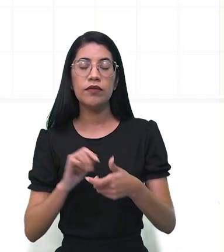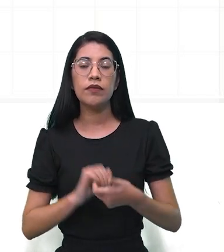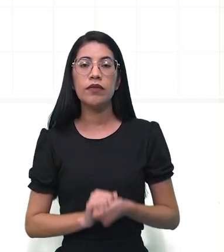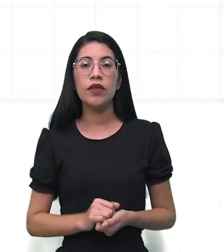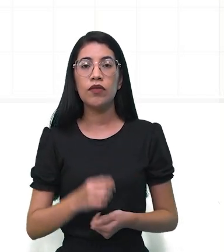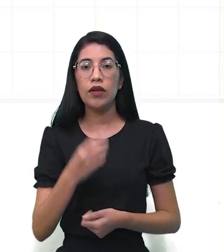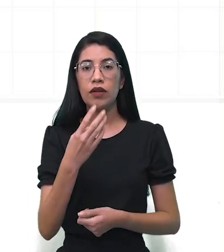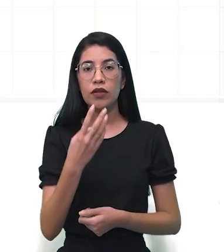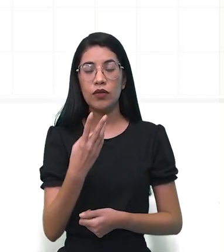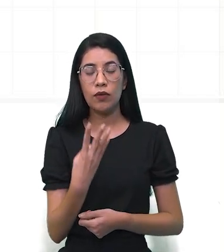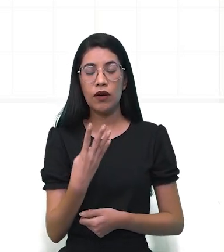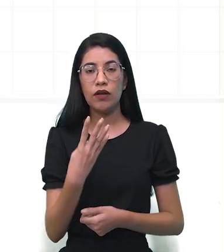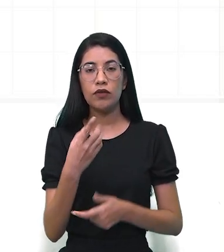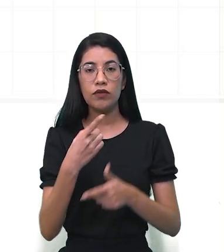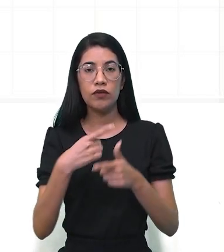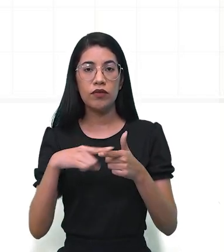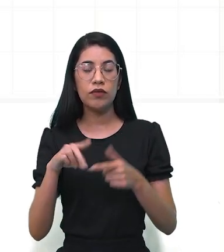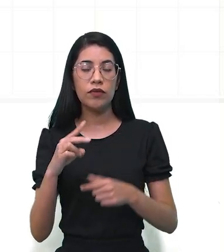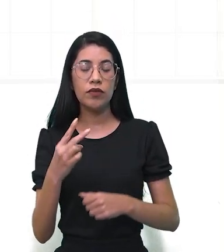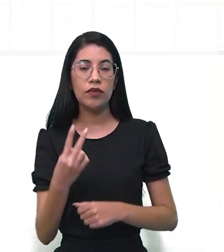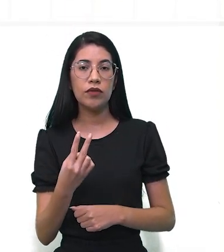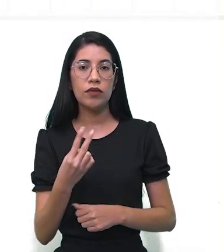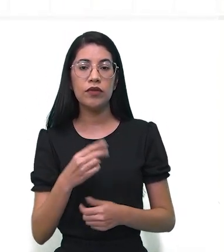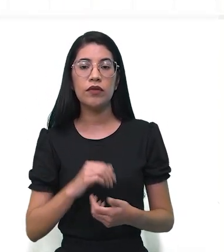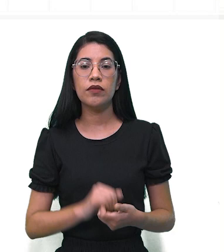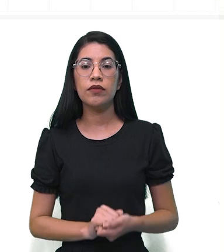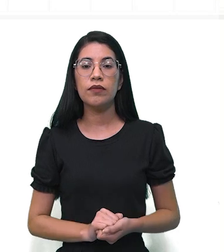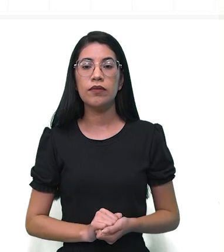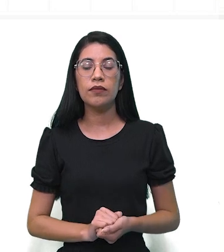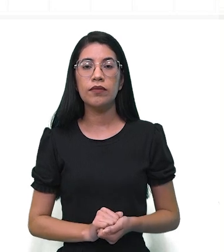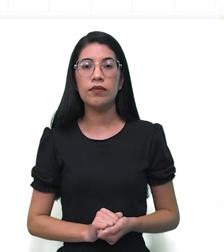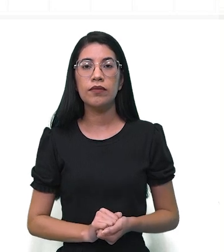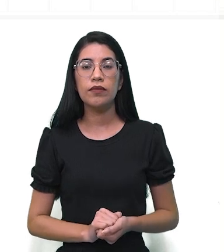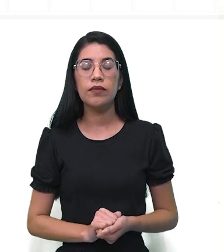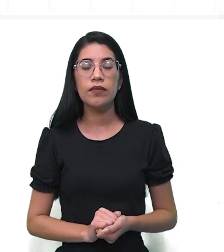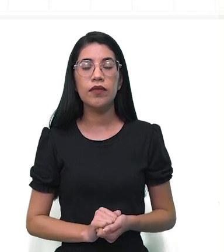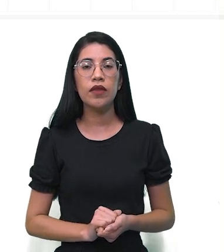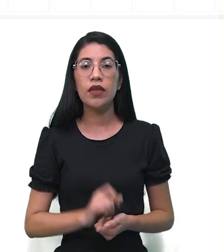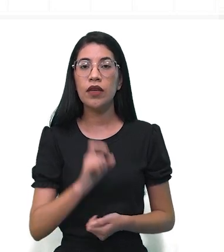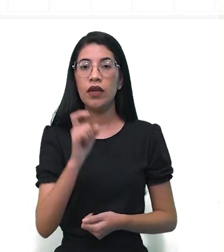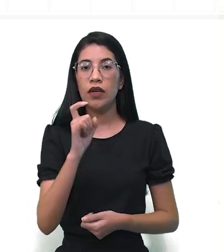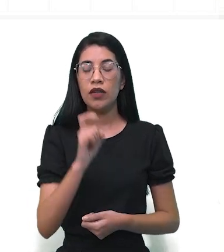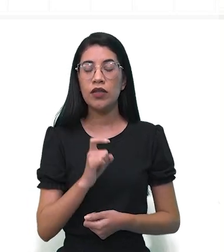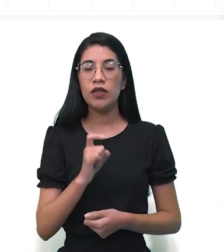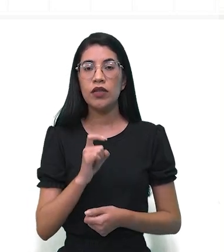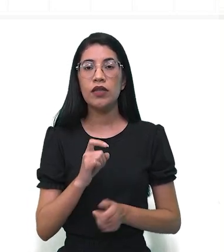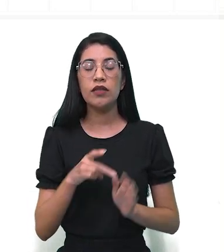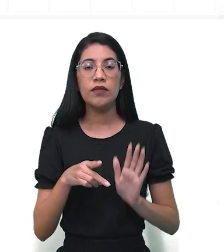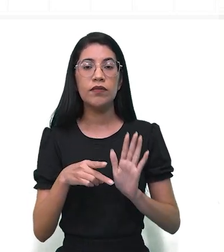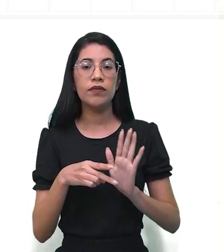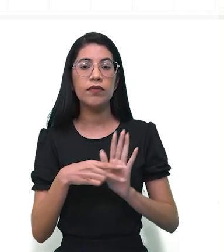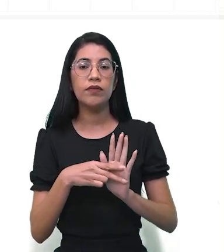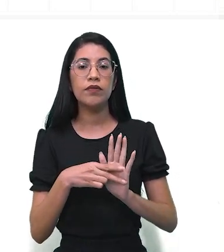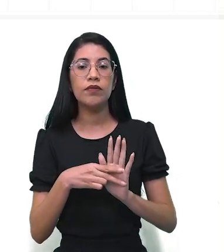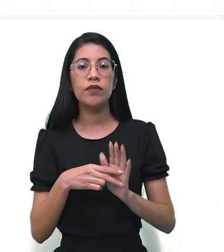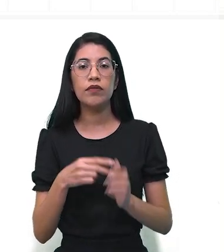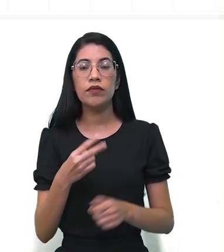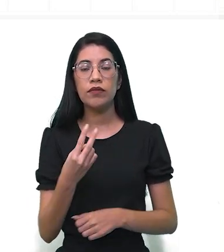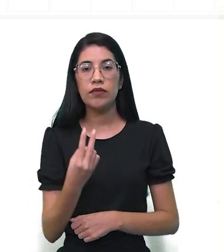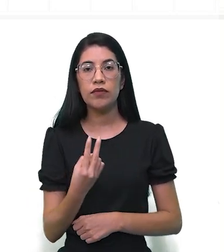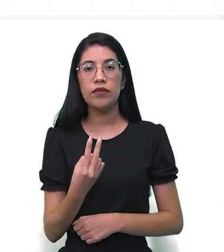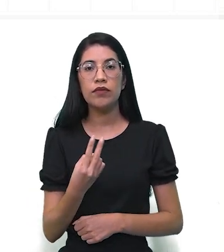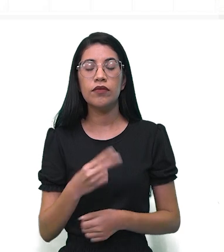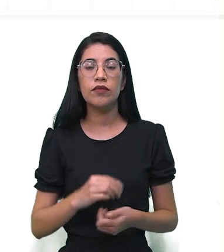Então vai ficar 4 dividido por 2. Olha quanto vai dar o valor de x. X é igual